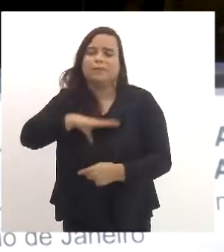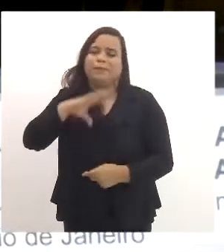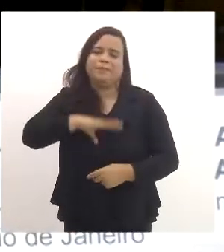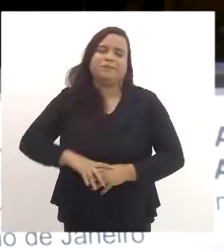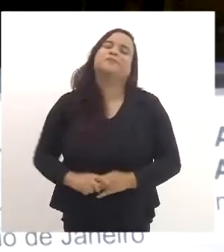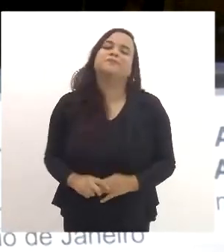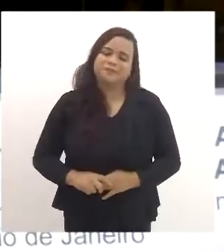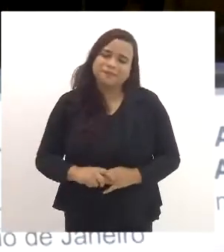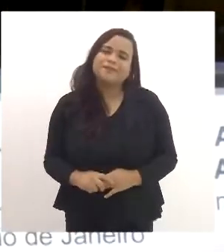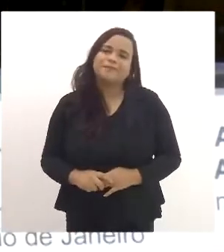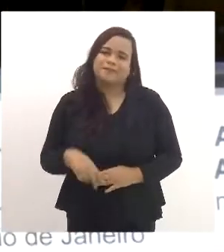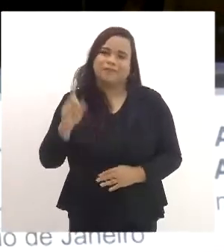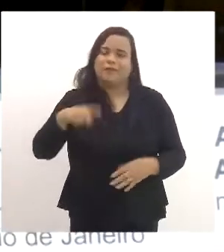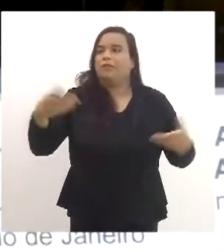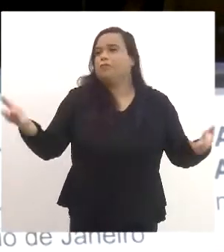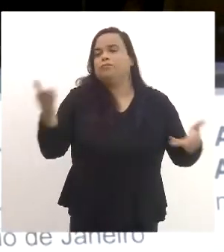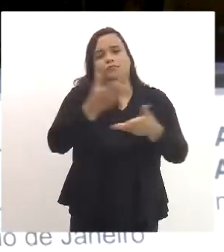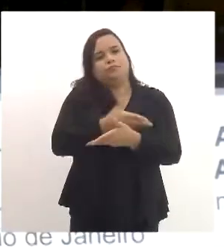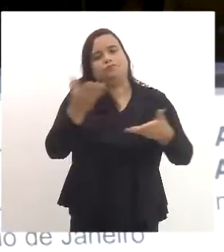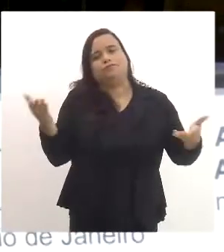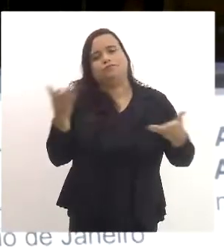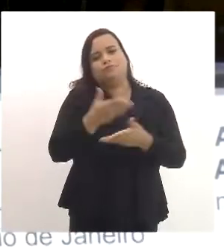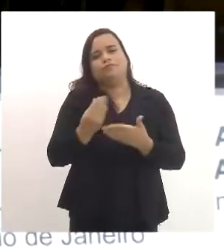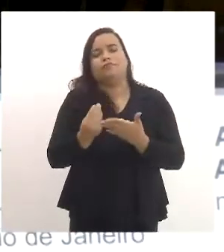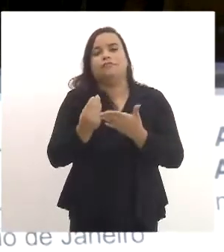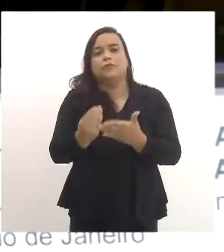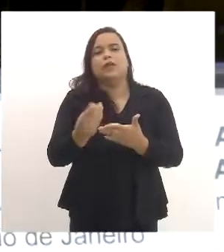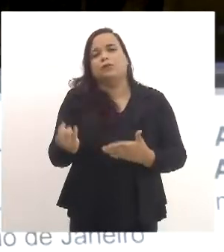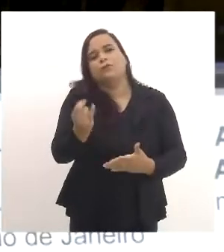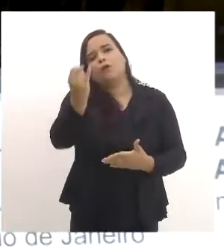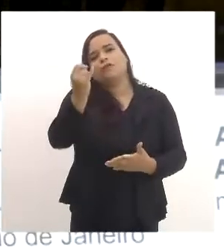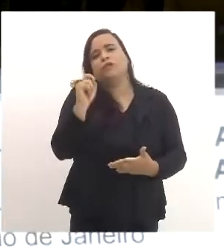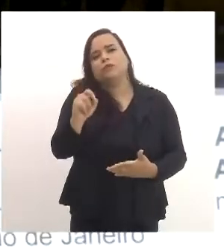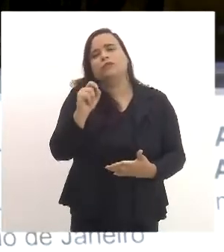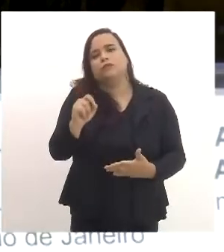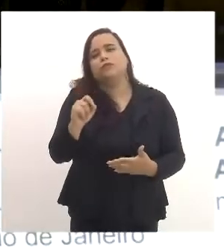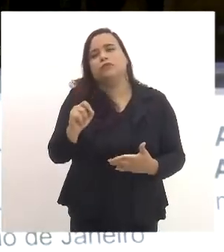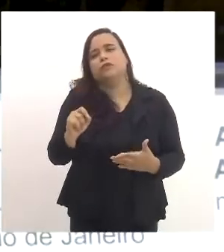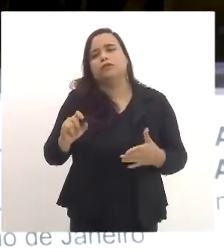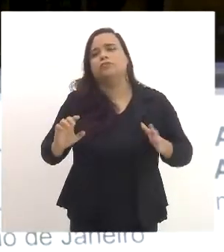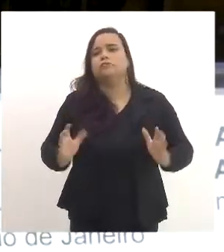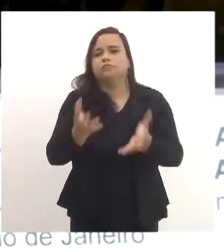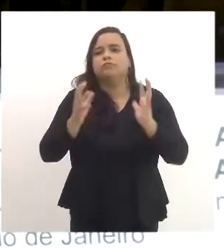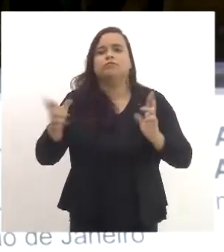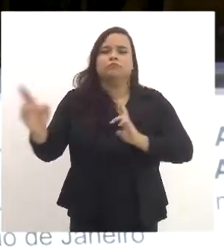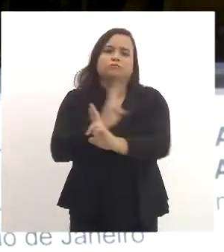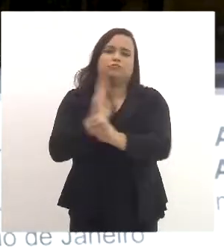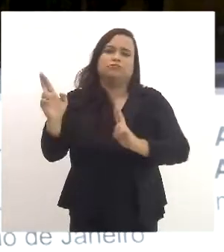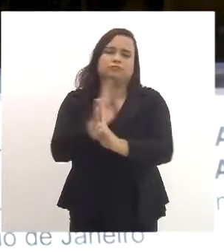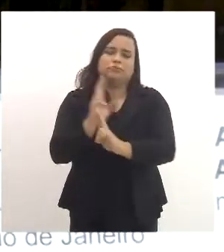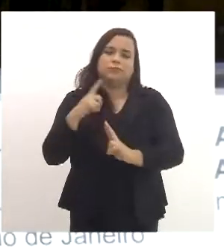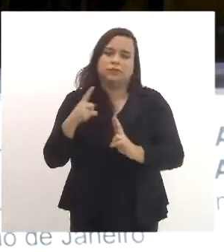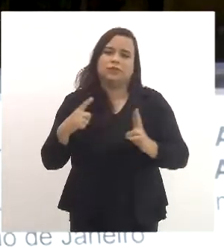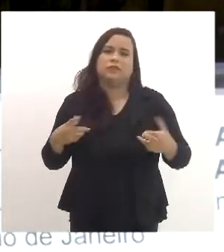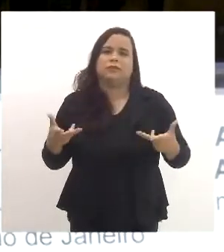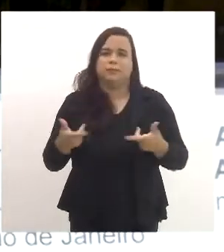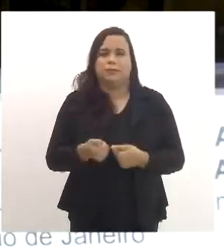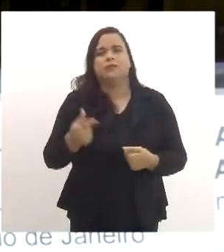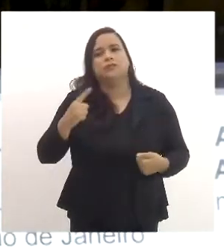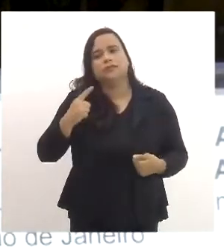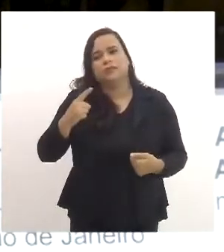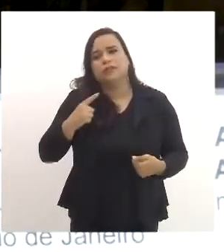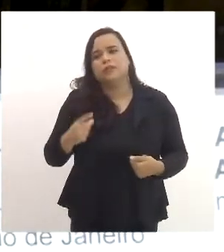é o substrato que dá fundamento à excelência das relações que ainda hoje vivemos, ao fim